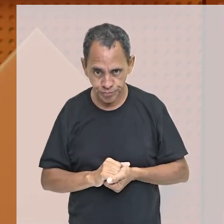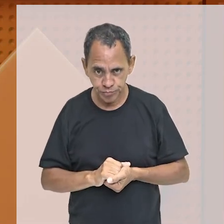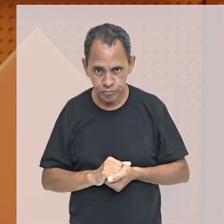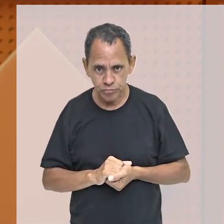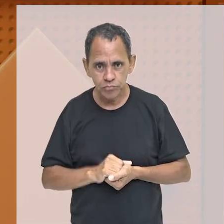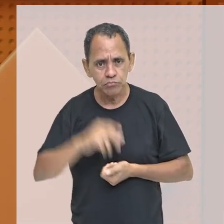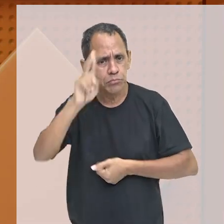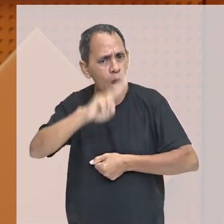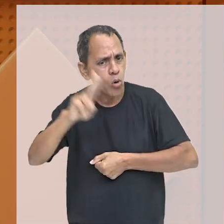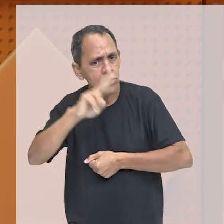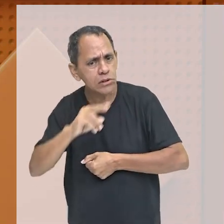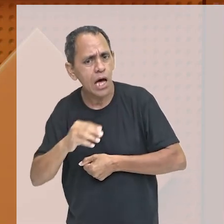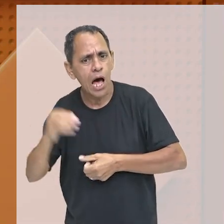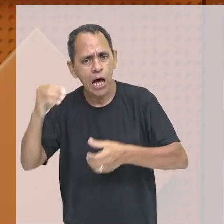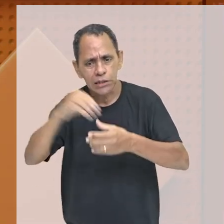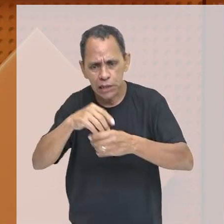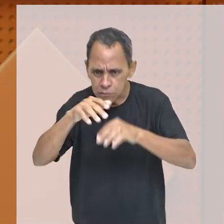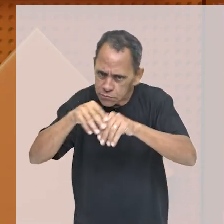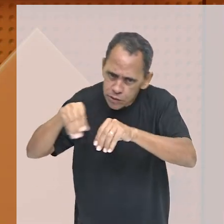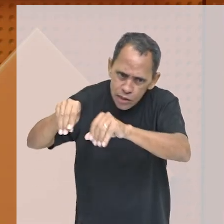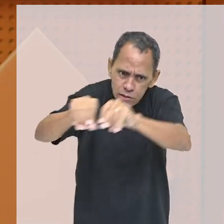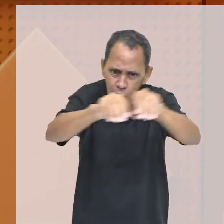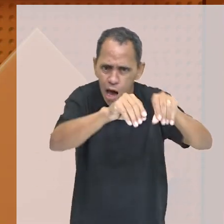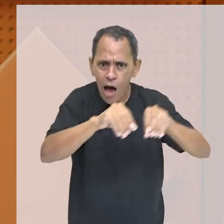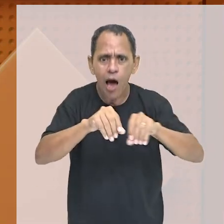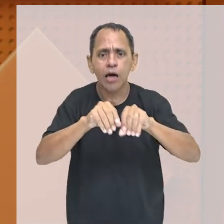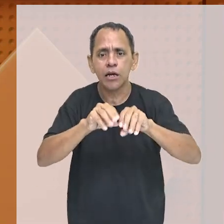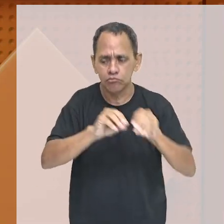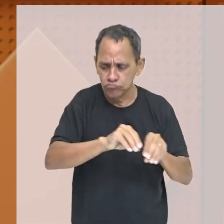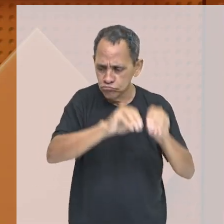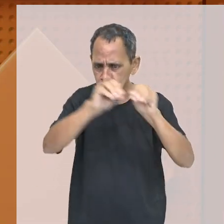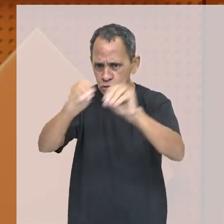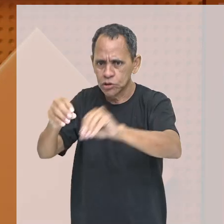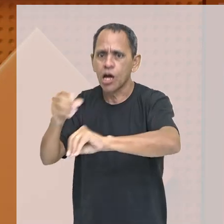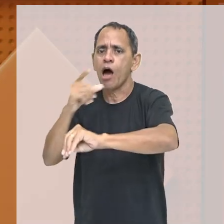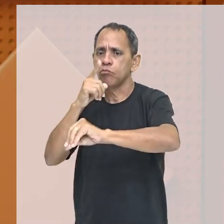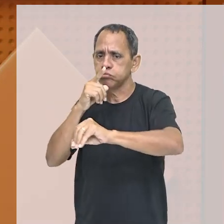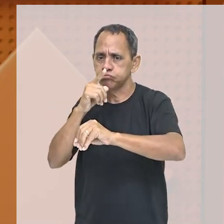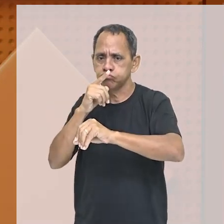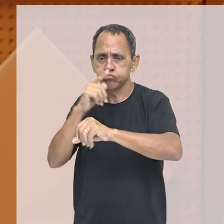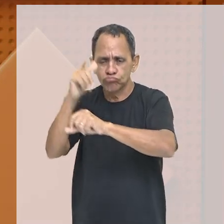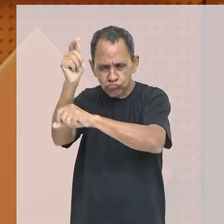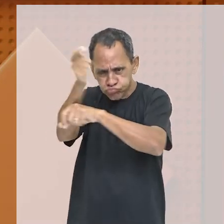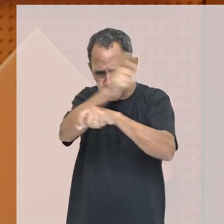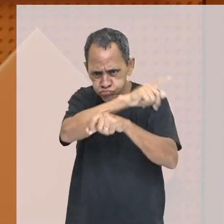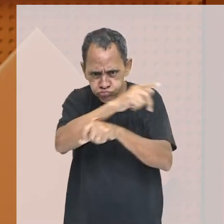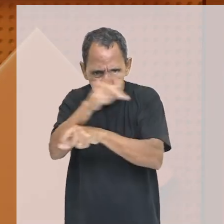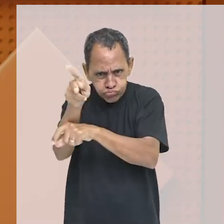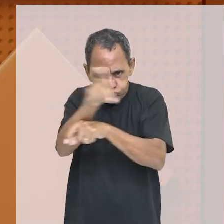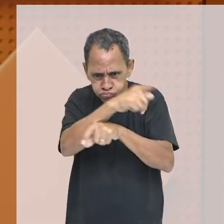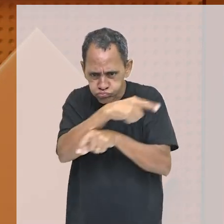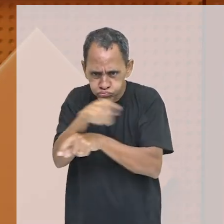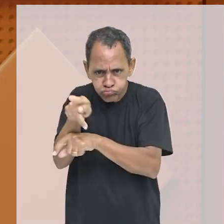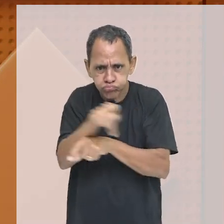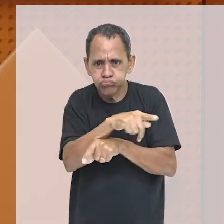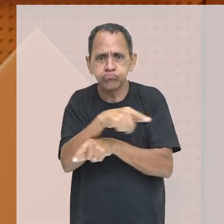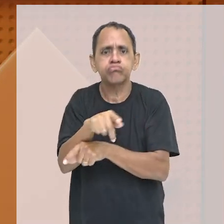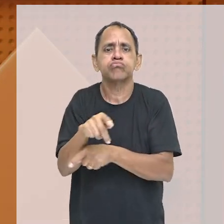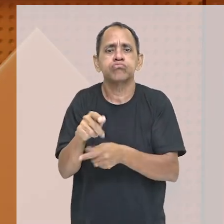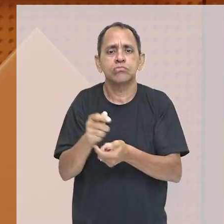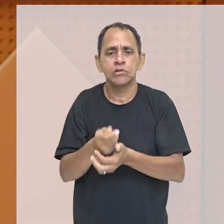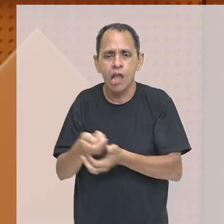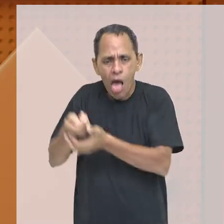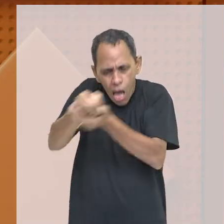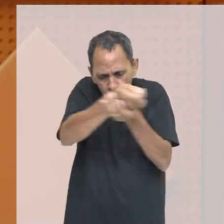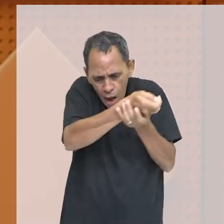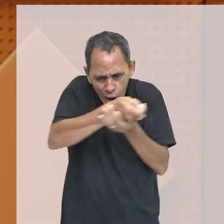aquífero para transmitir até esses lugares, para fazer irrigação e ajudar ali em outras atividades,